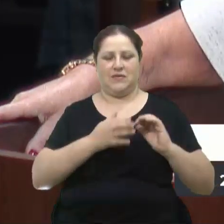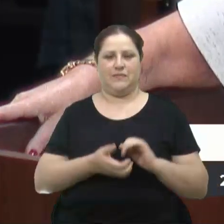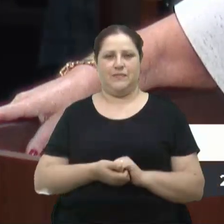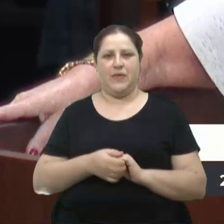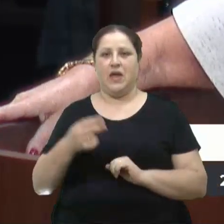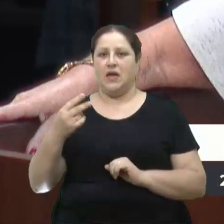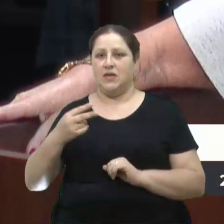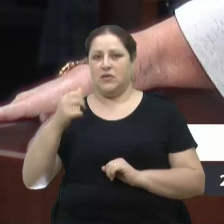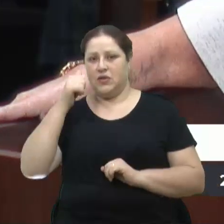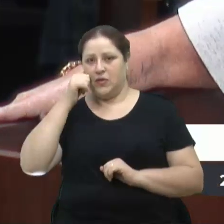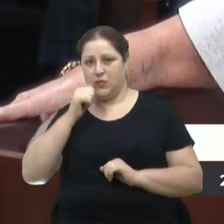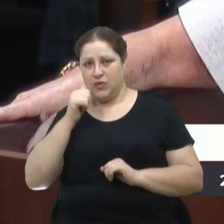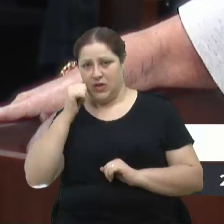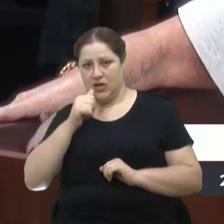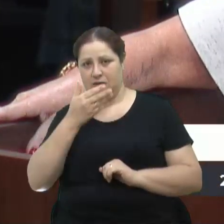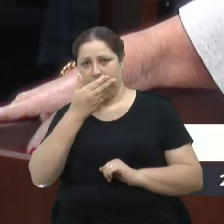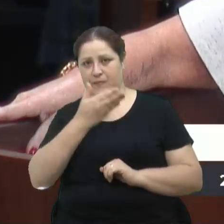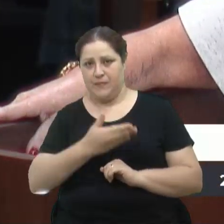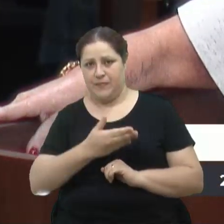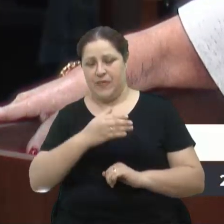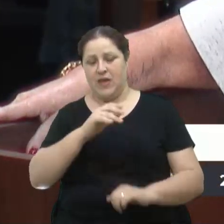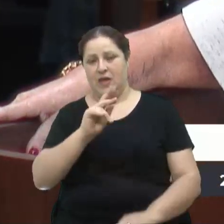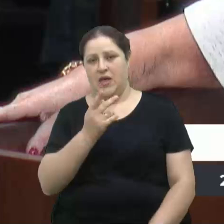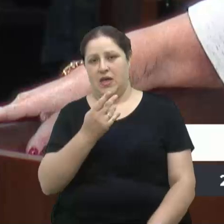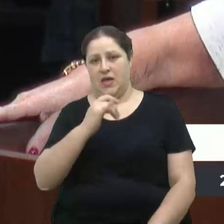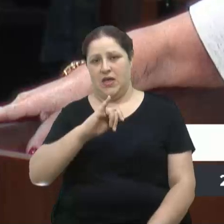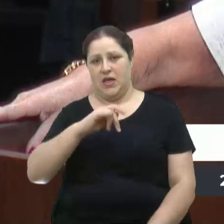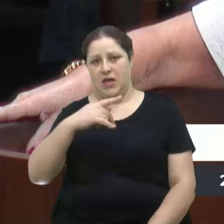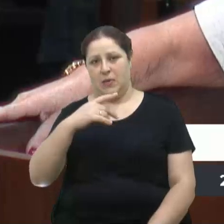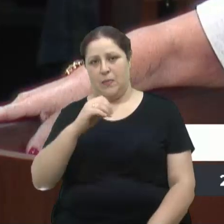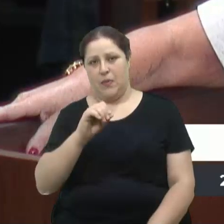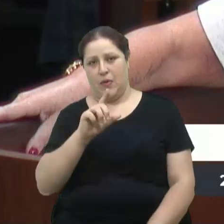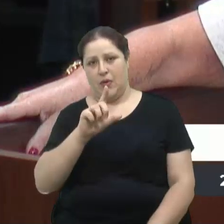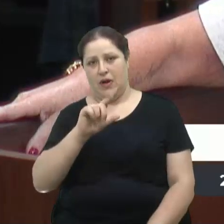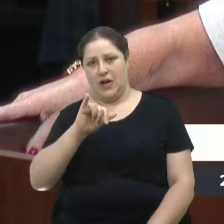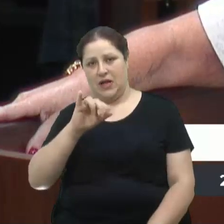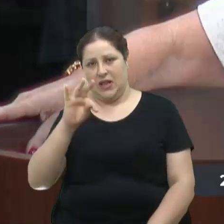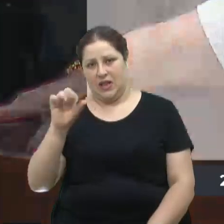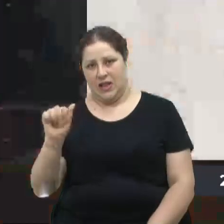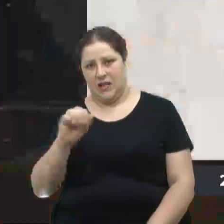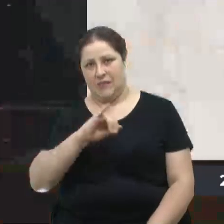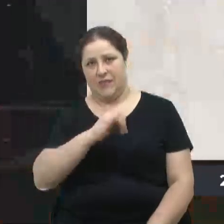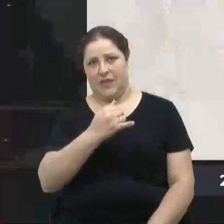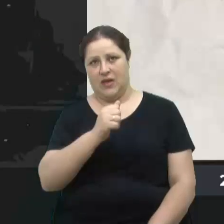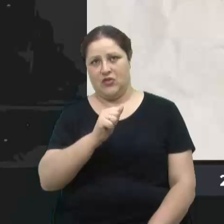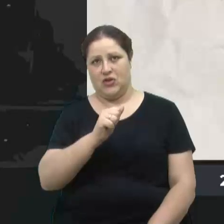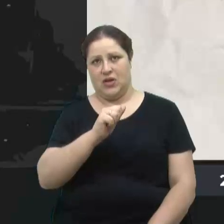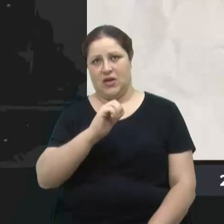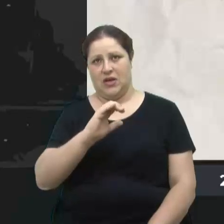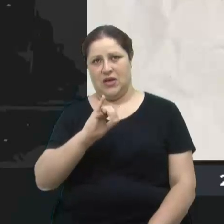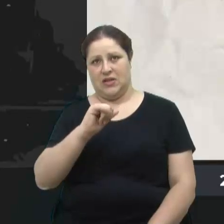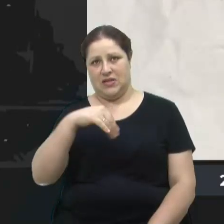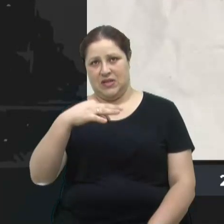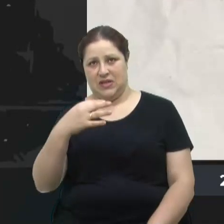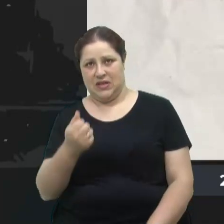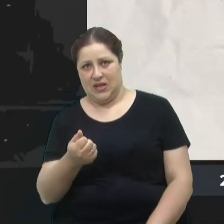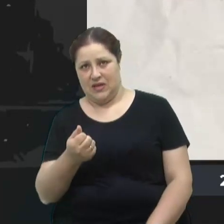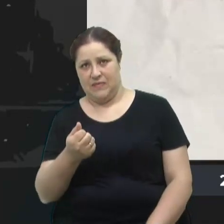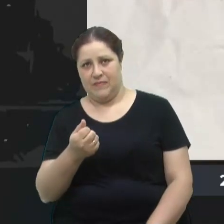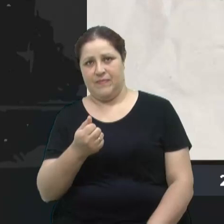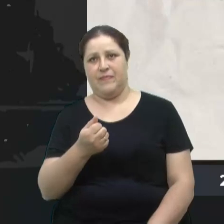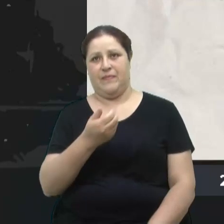Hipólita Jacinta Teixeira de Melo. Se nós falarmos aqui no Tiradentes, todo mundo vai saber quem